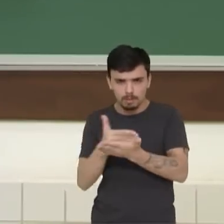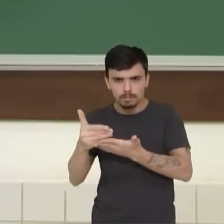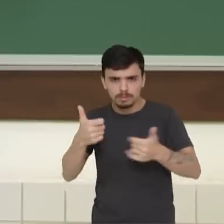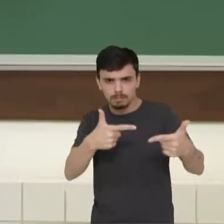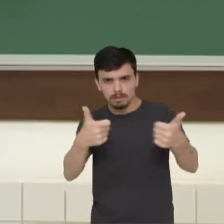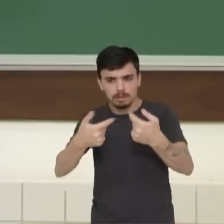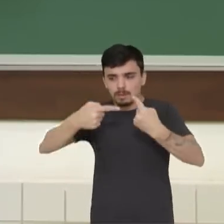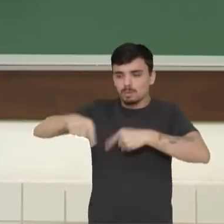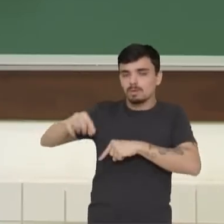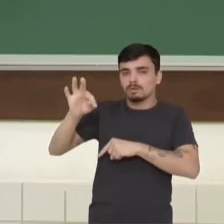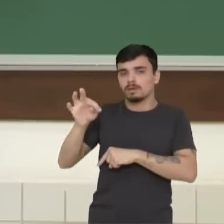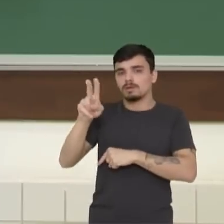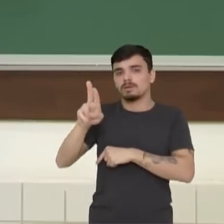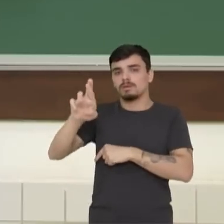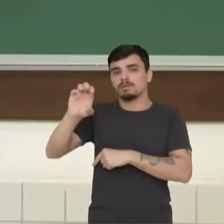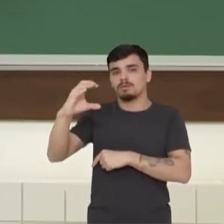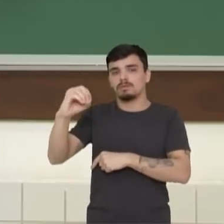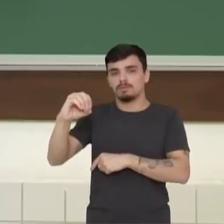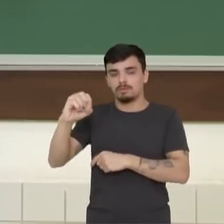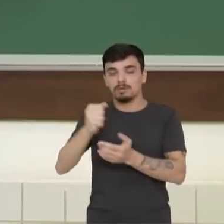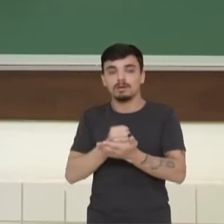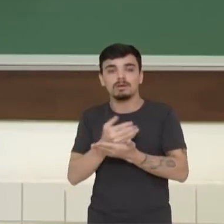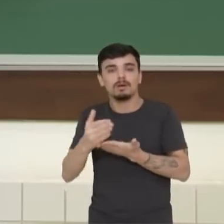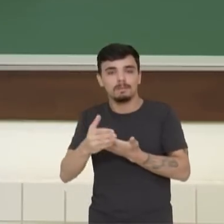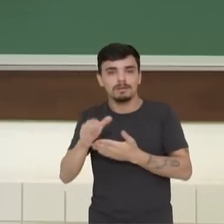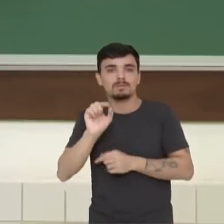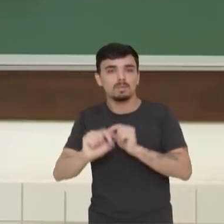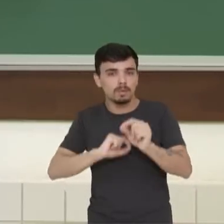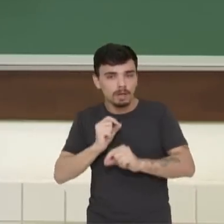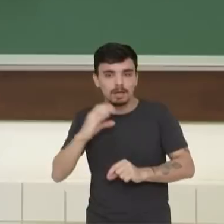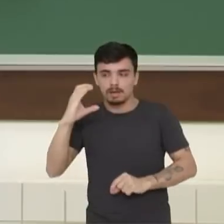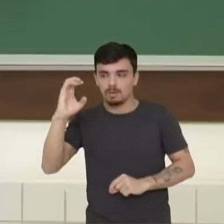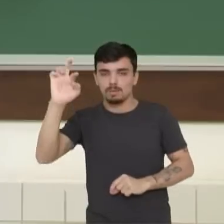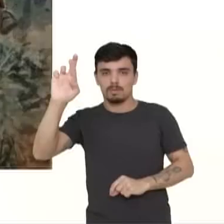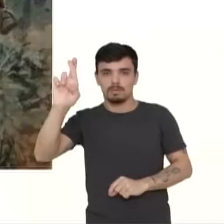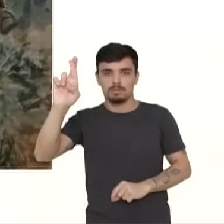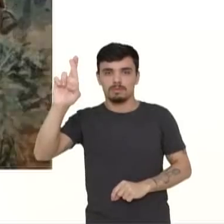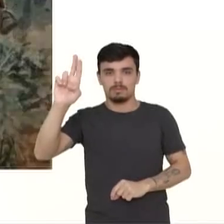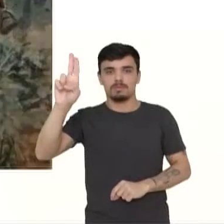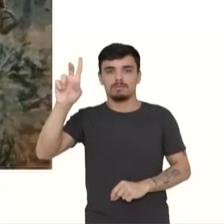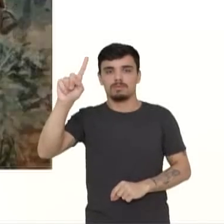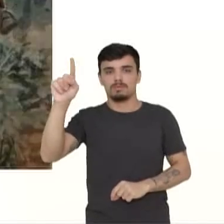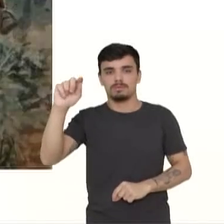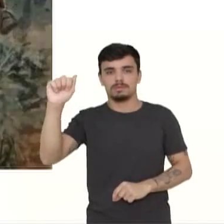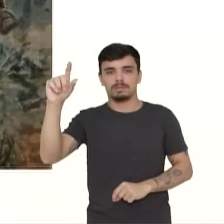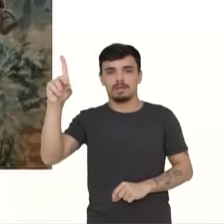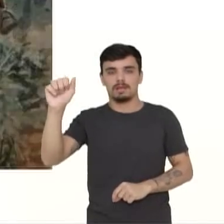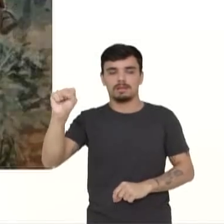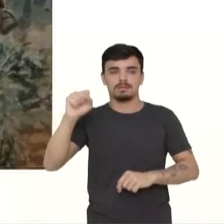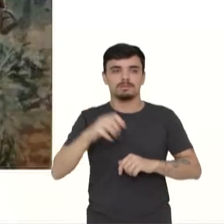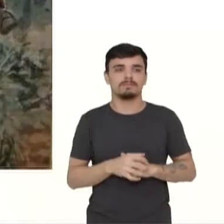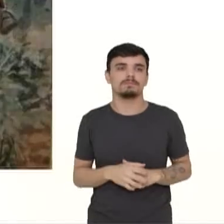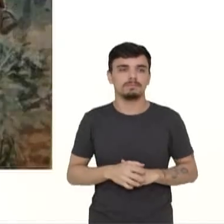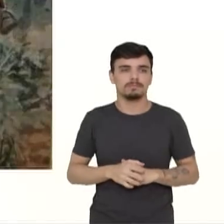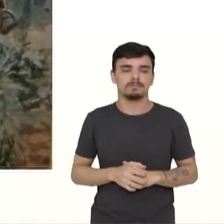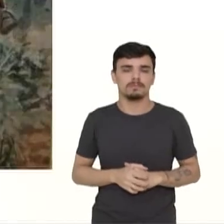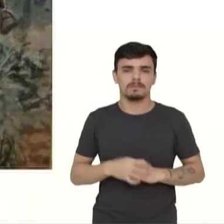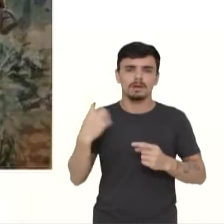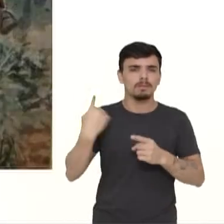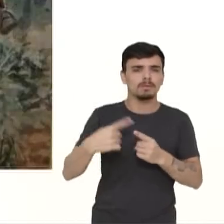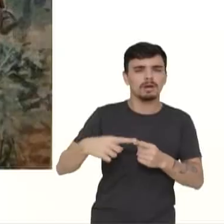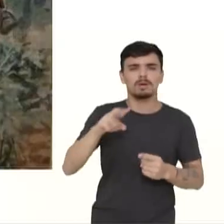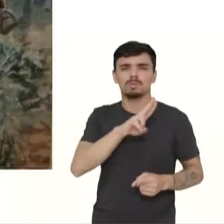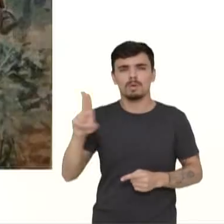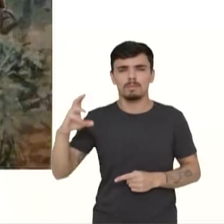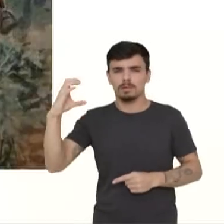nós vamos ter o início das cruzadas. Aqui uma imagem emblemática das cruzadas. Por que se chamava